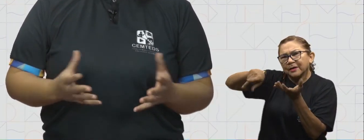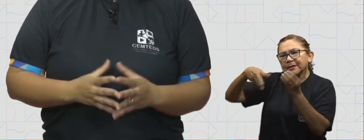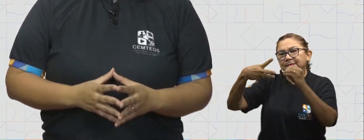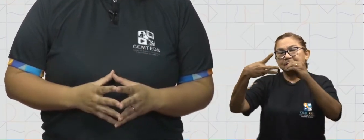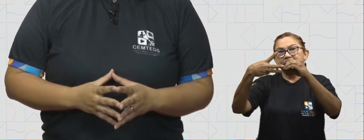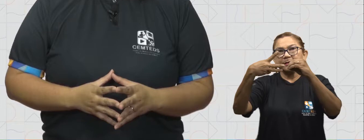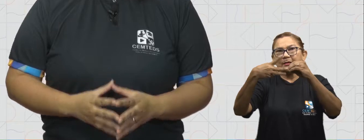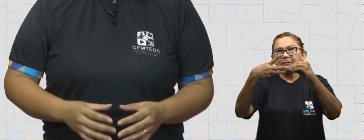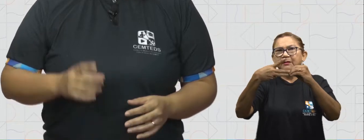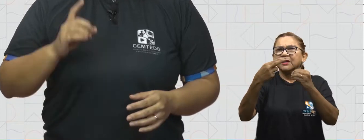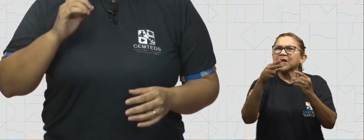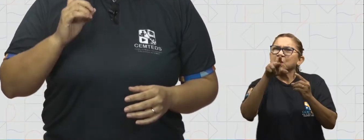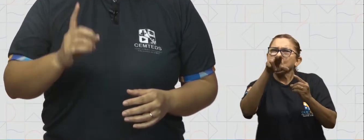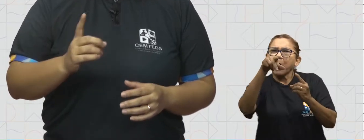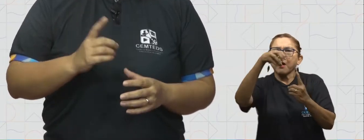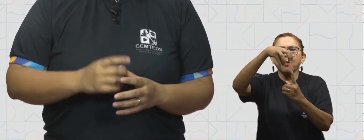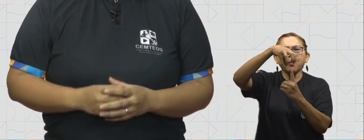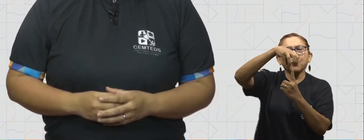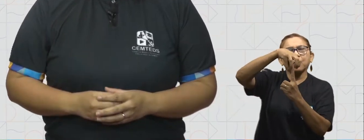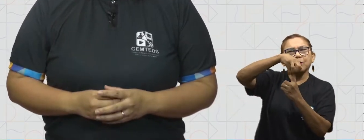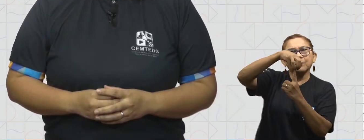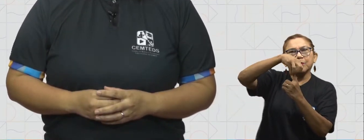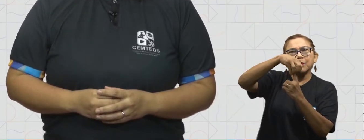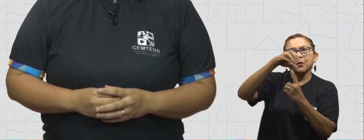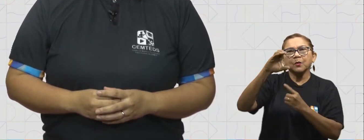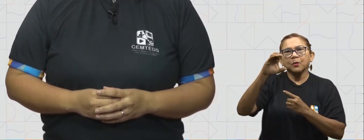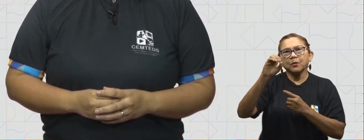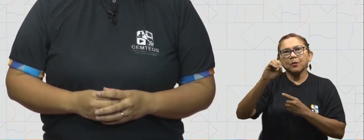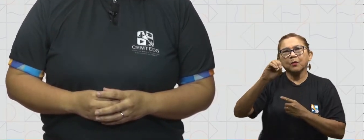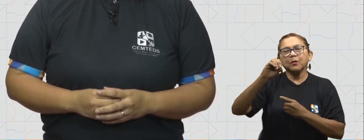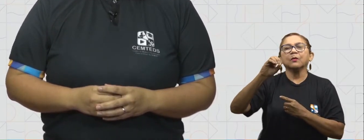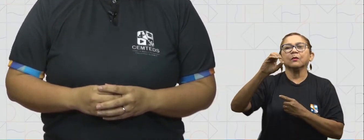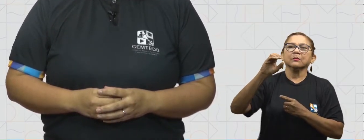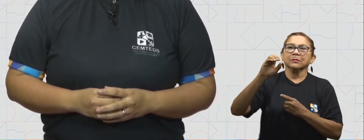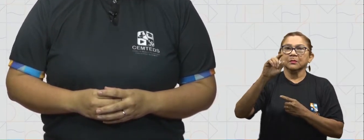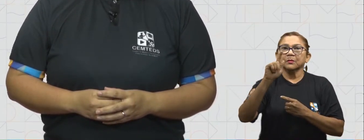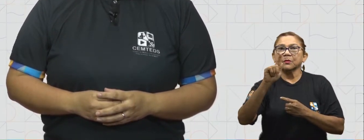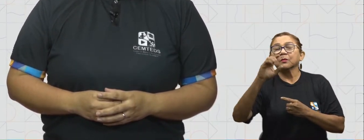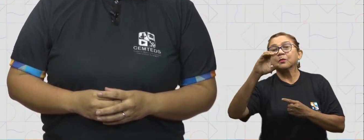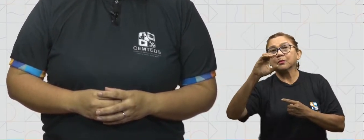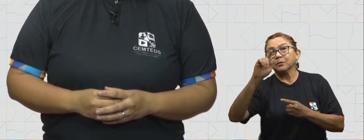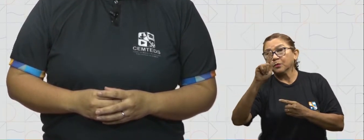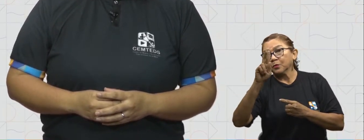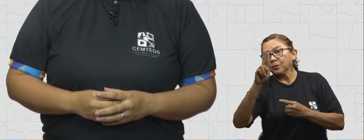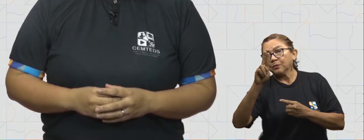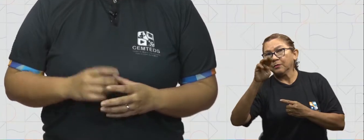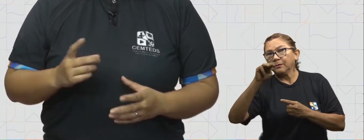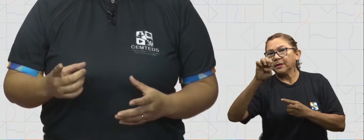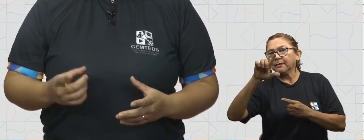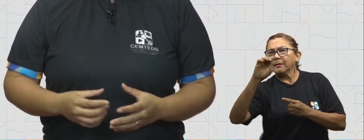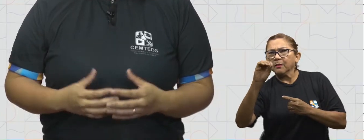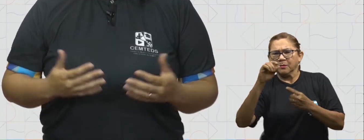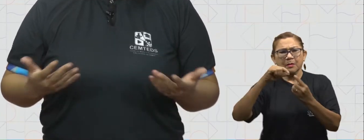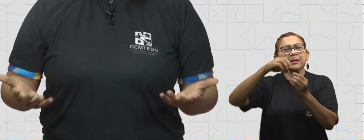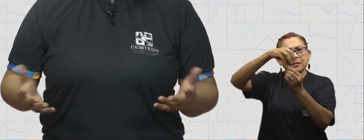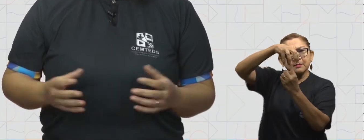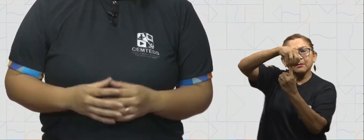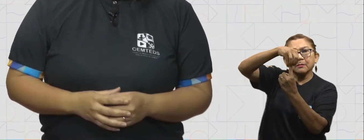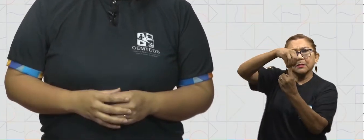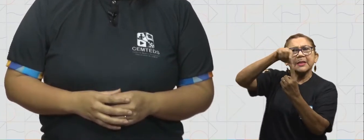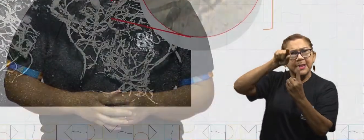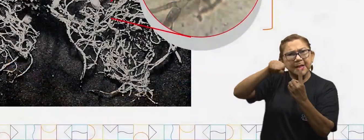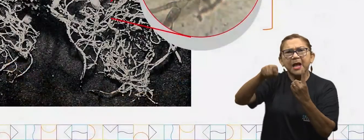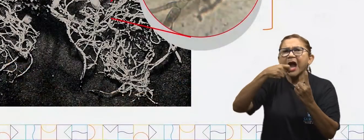os cogumelos. Você sabia que o cogumelo que você come no estrogonofe é o fungo? Isso mesmo, é